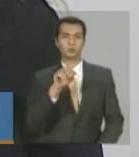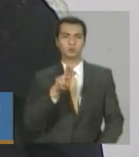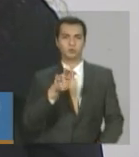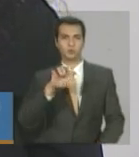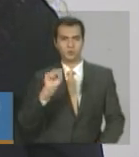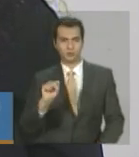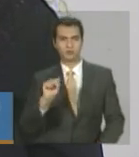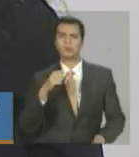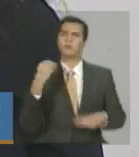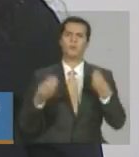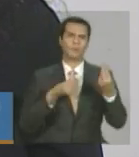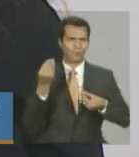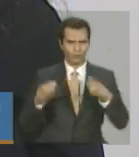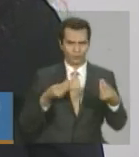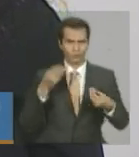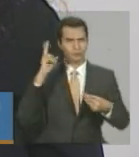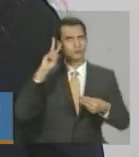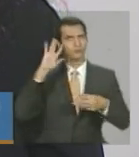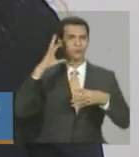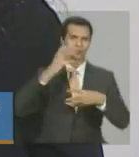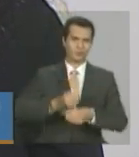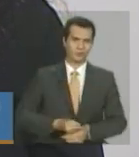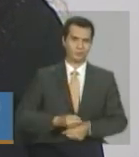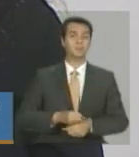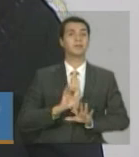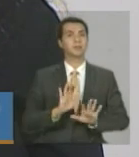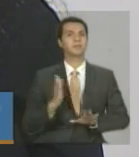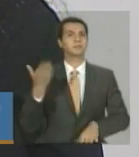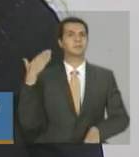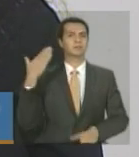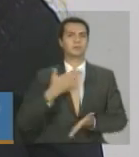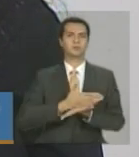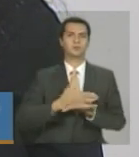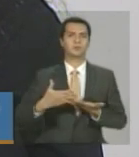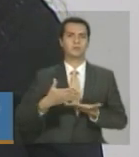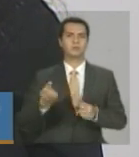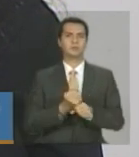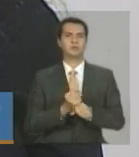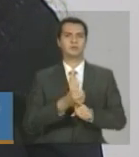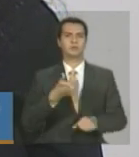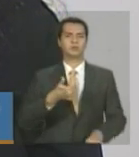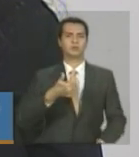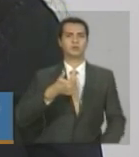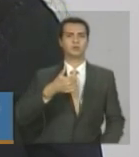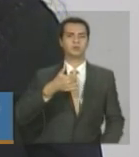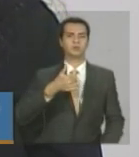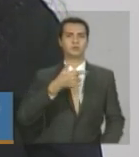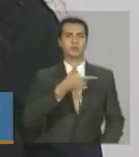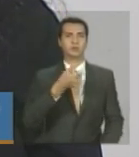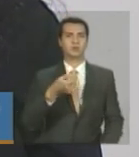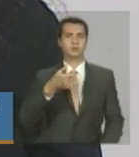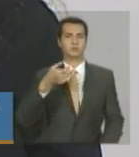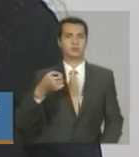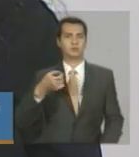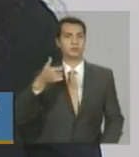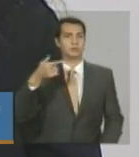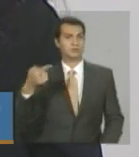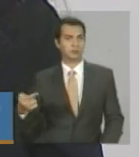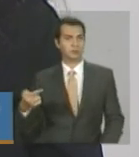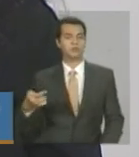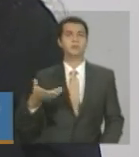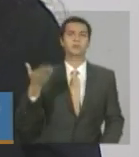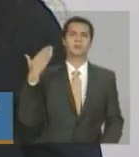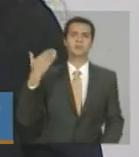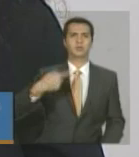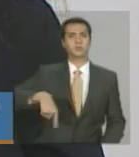e, naquele momento, a gente optou por conhecer, por buscar conhecer onde estavam